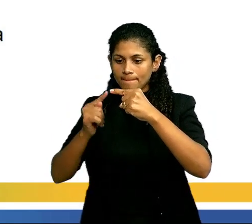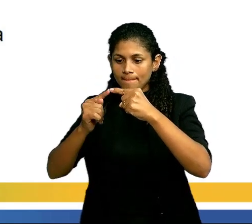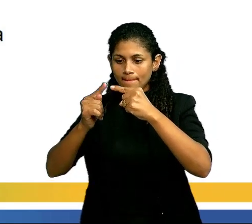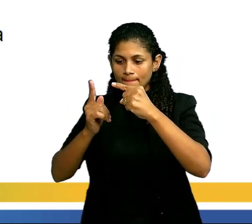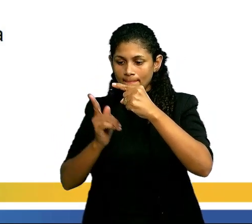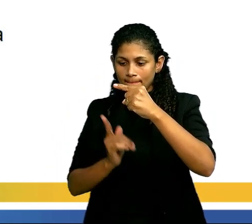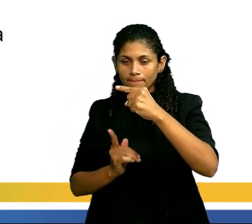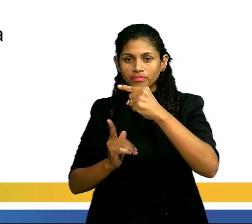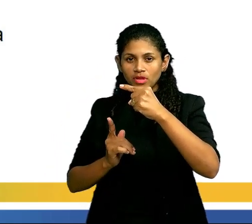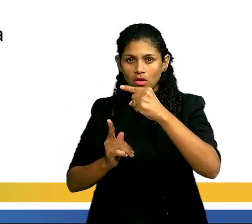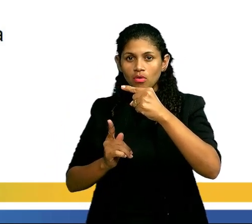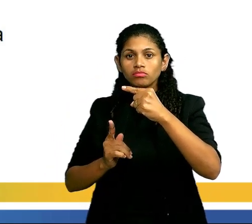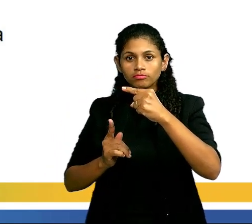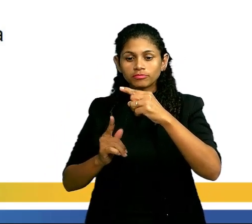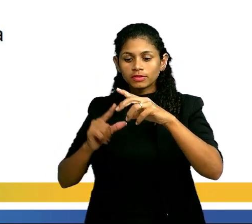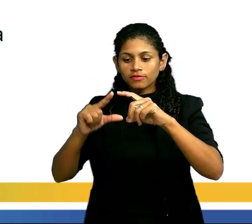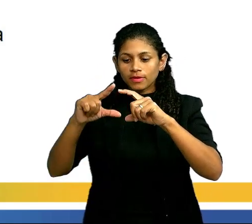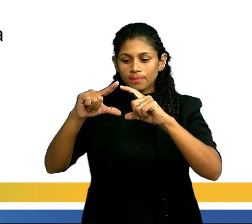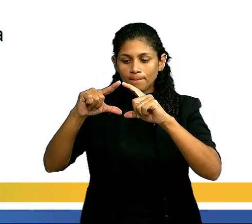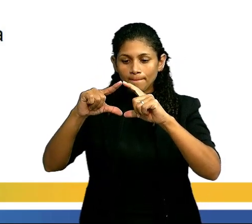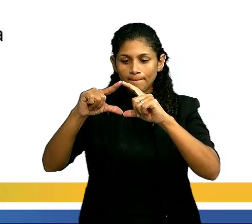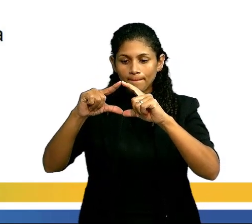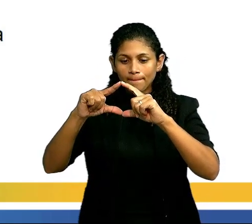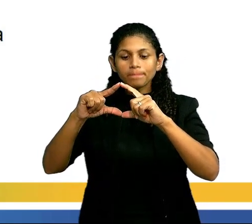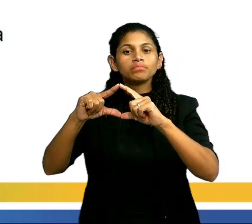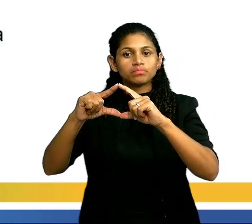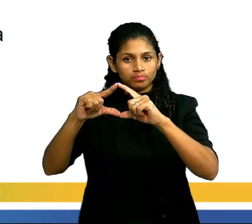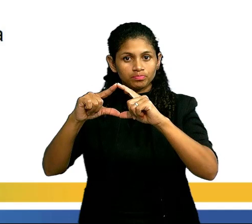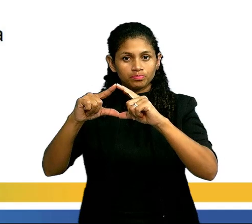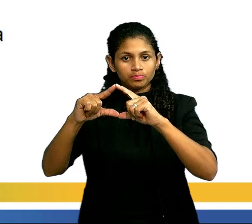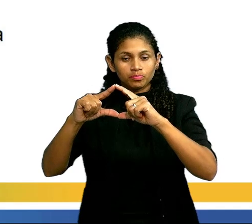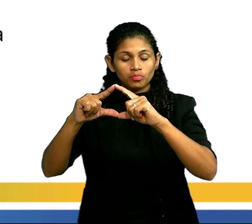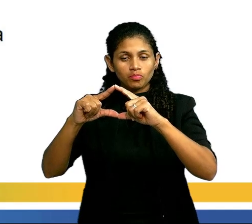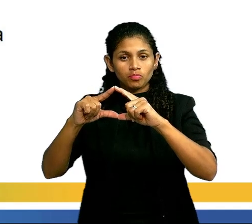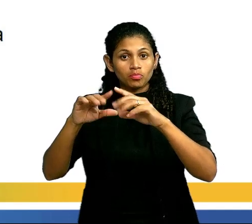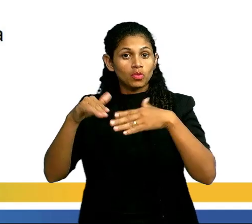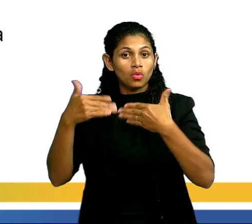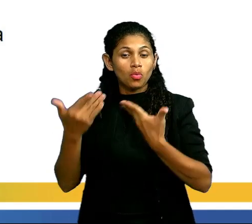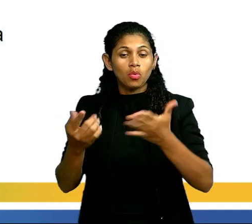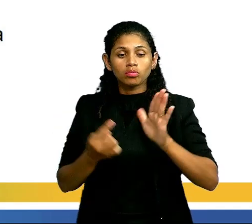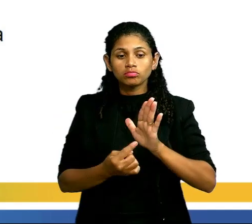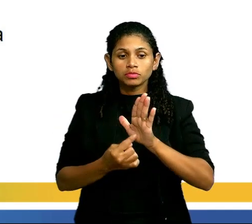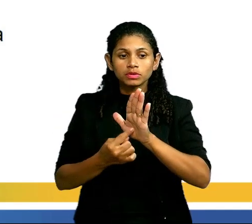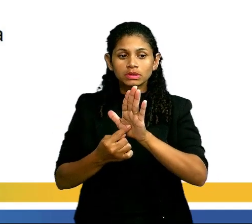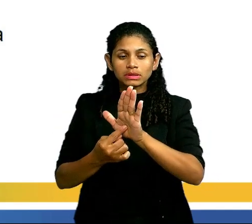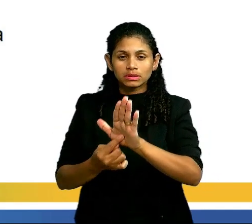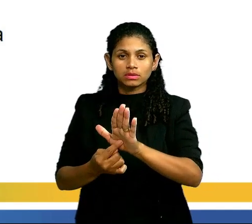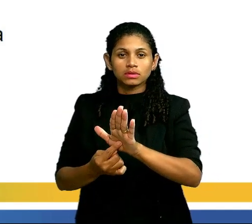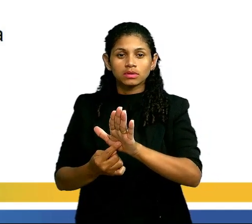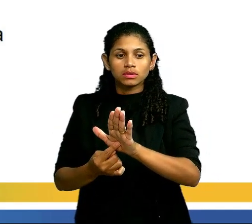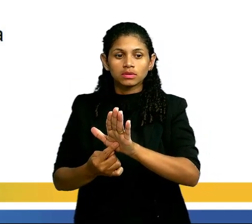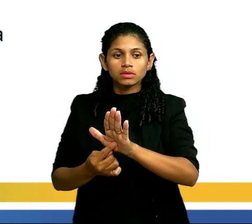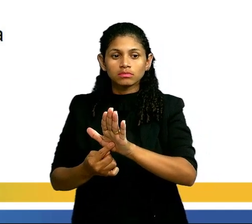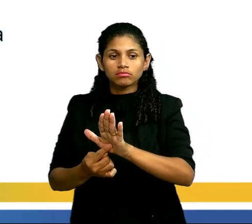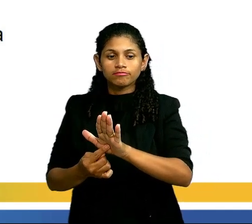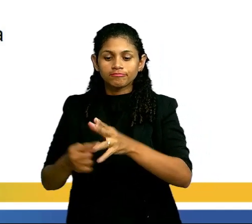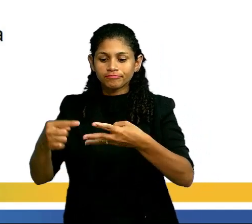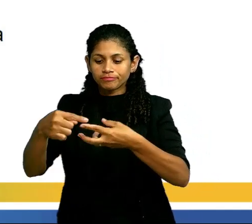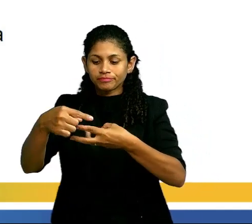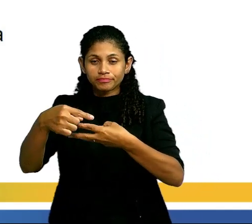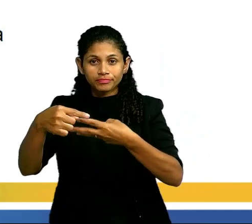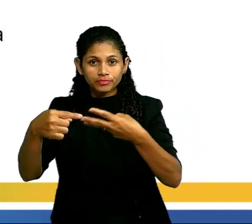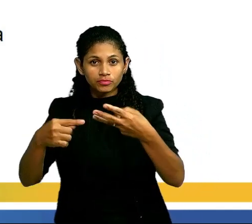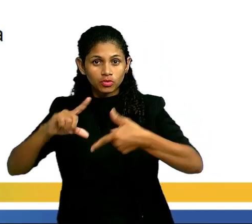plana. Então, qual é a hibridização que apresenta uma geometria trigonal plana? Então, a única hibridização que apresenta a